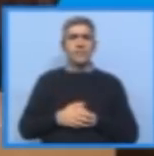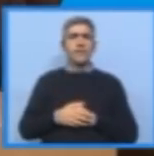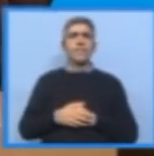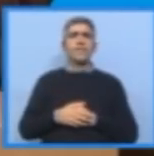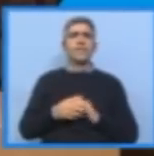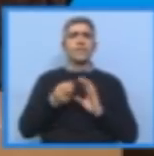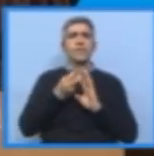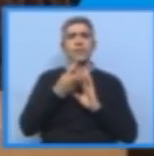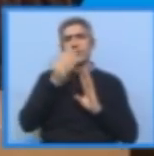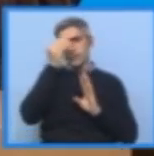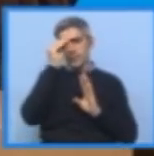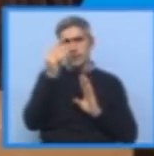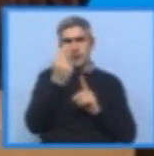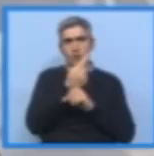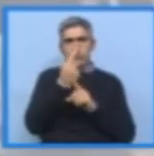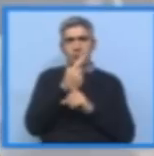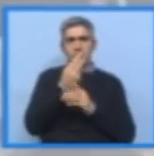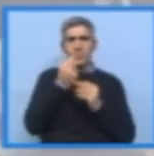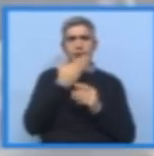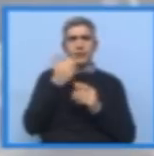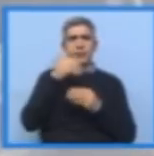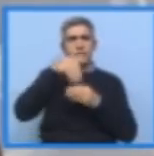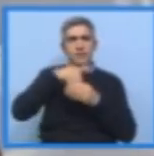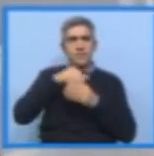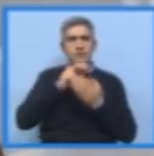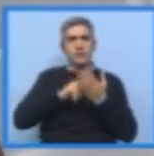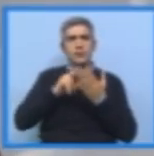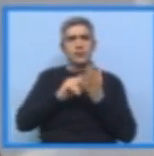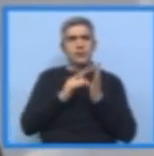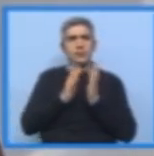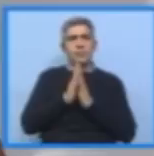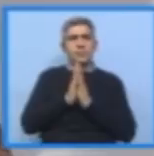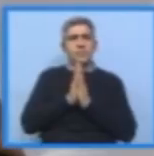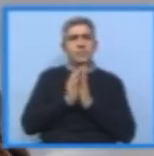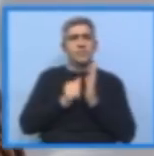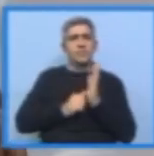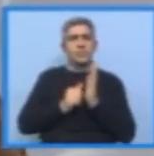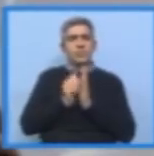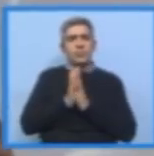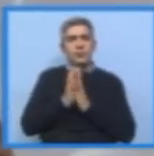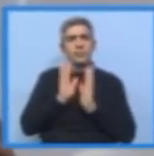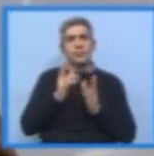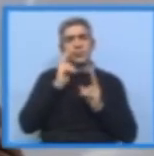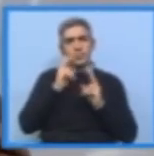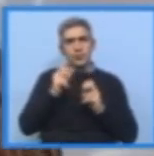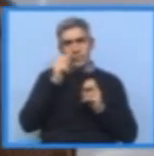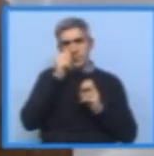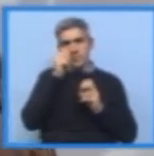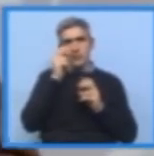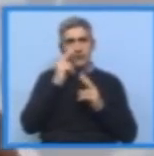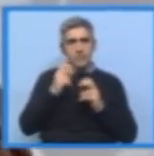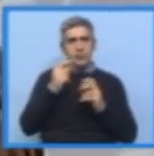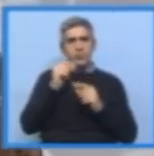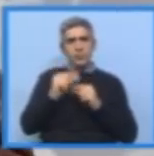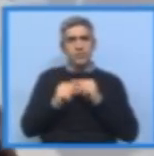isto tem tanto ensinamento, tanta coisa bela, não é? Porque é literatura religiosa. E nós temos que descobrir, ou tentar ir